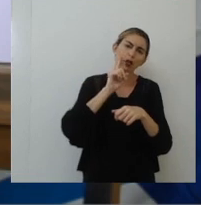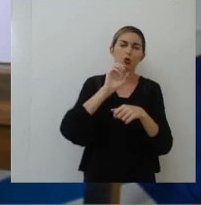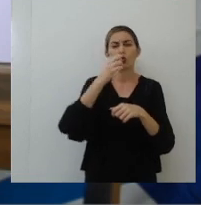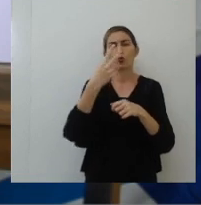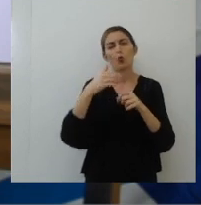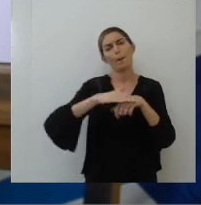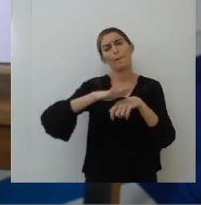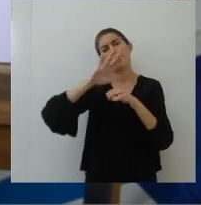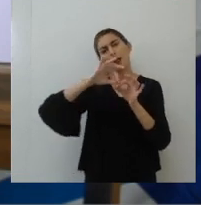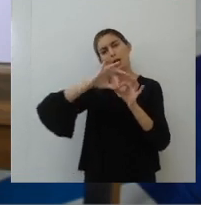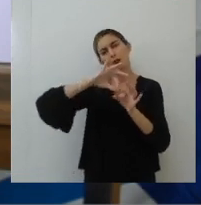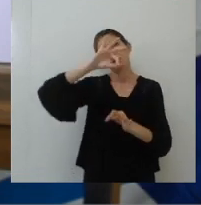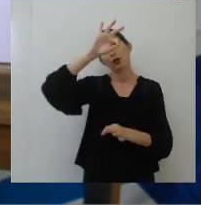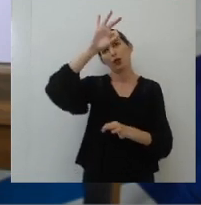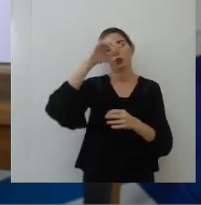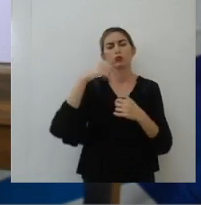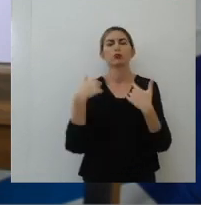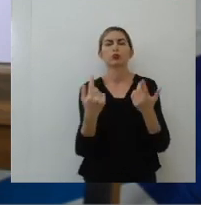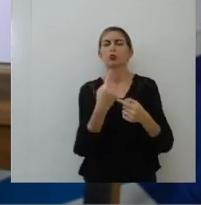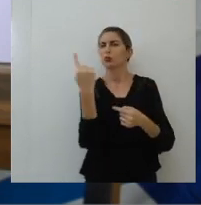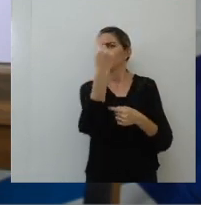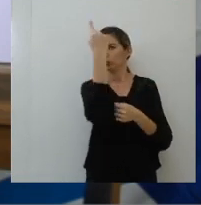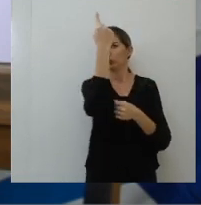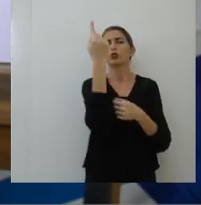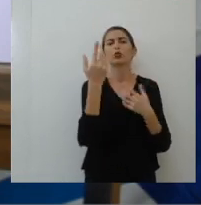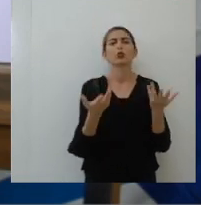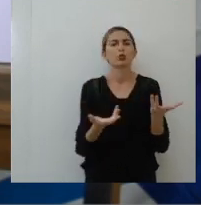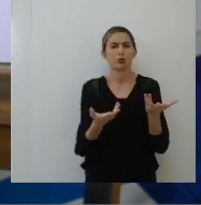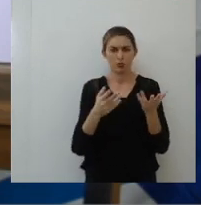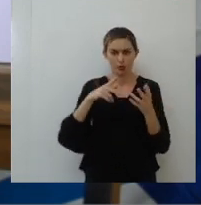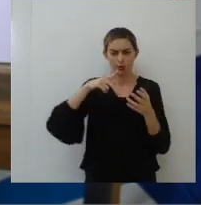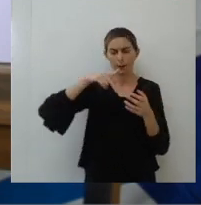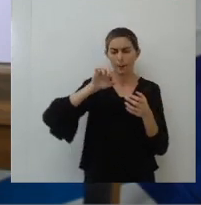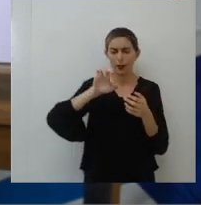mais alto. Também pode ser considerado uma perífrase?